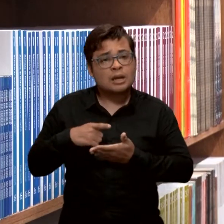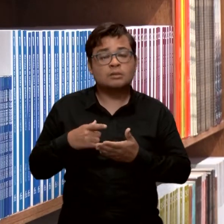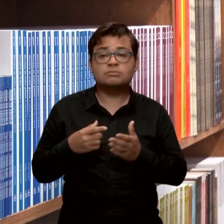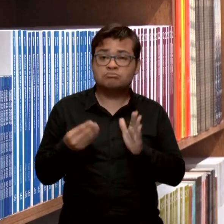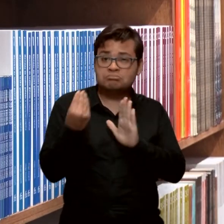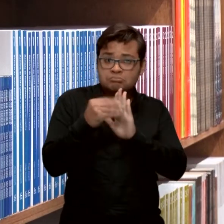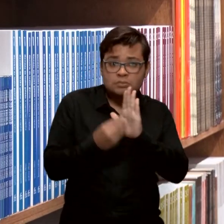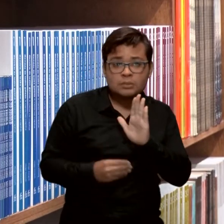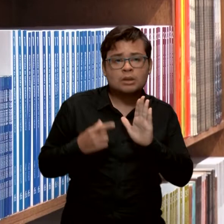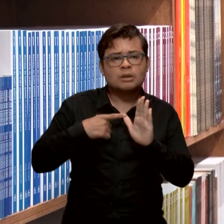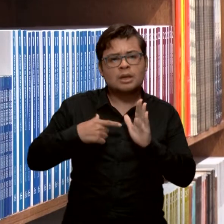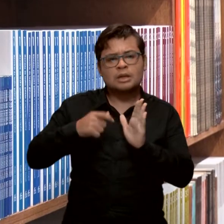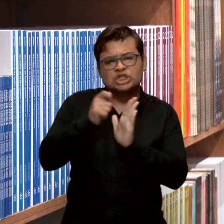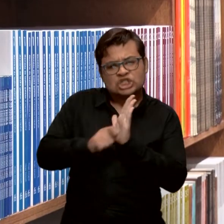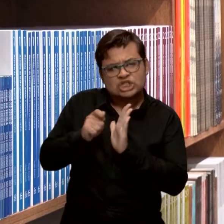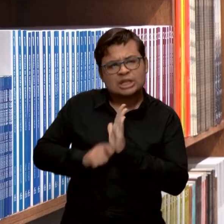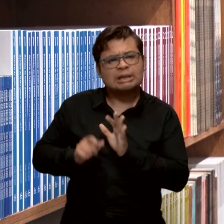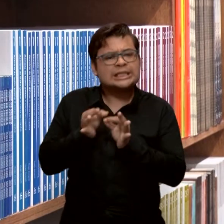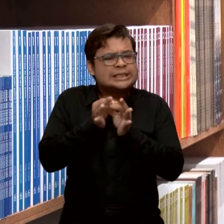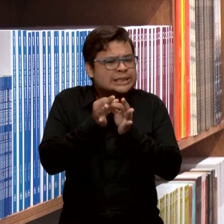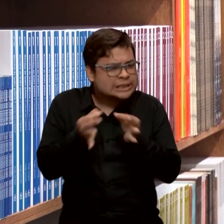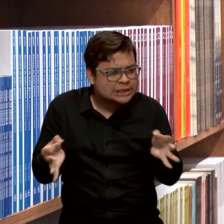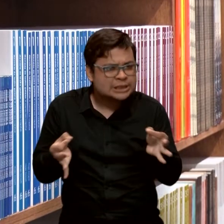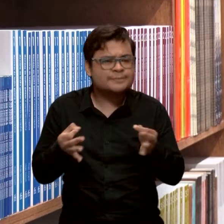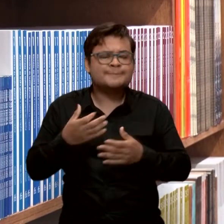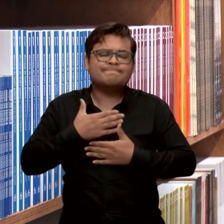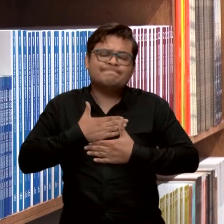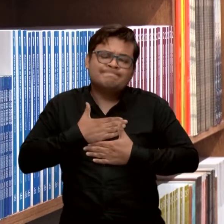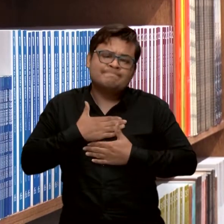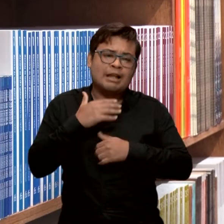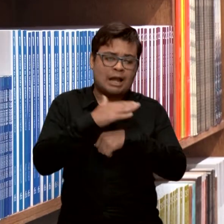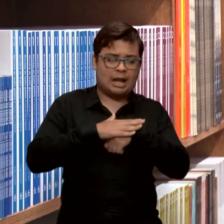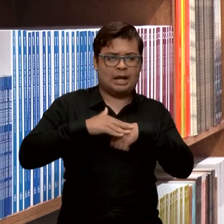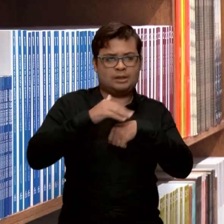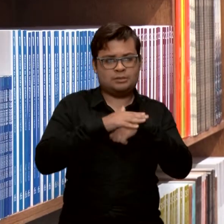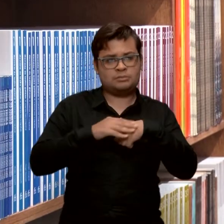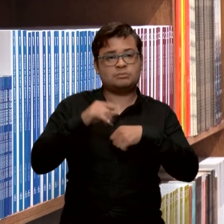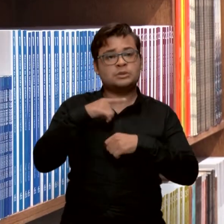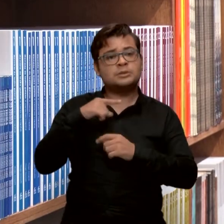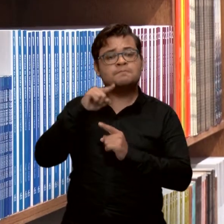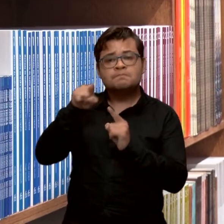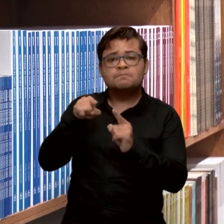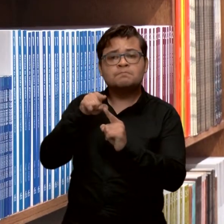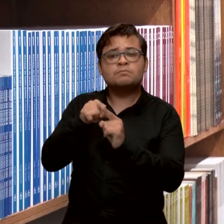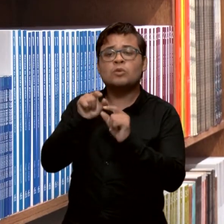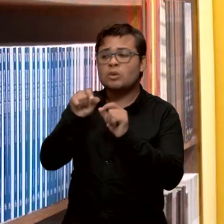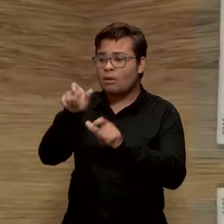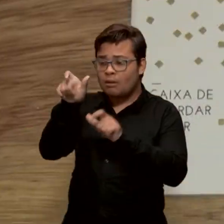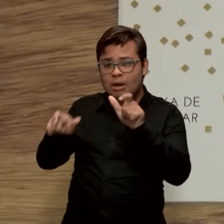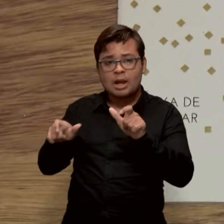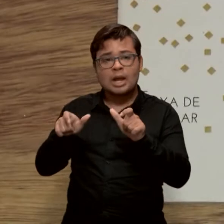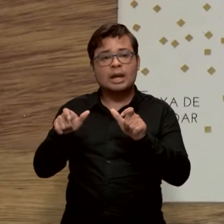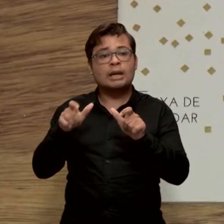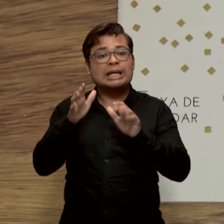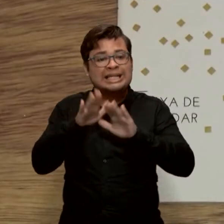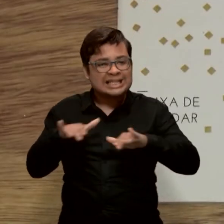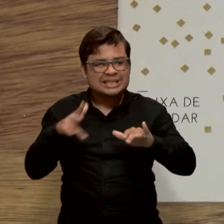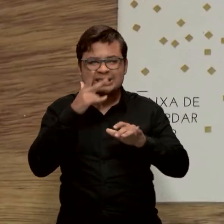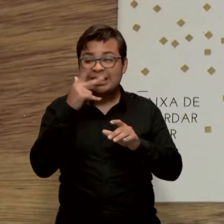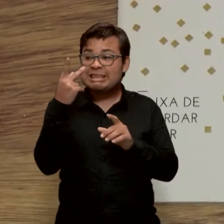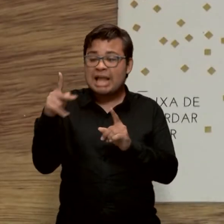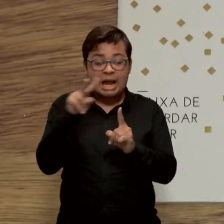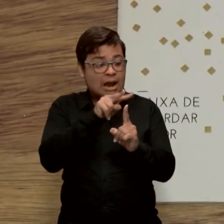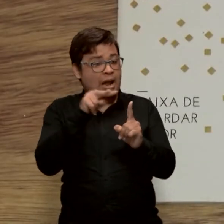uma linguagem simples e terna, construída com base na visão das crianças sobre os temas abordados.